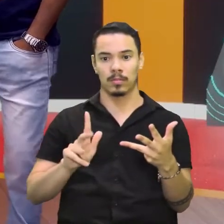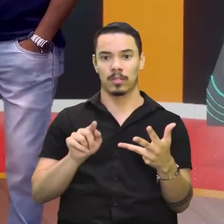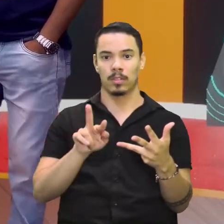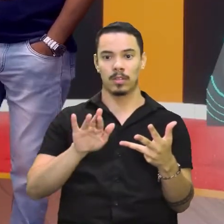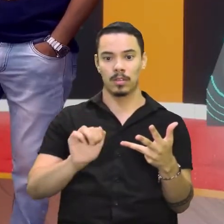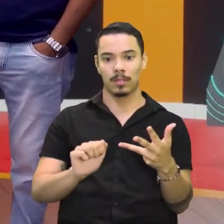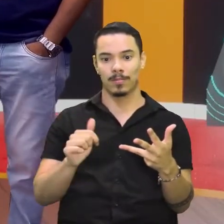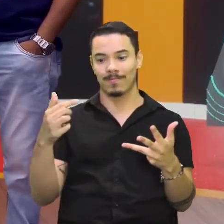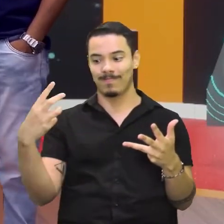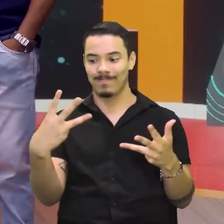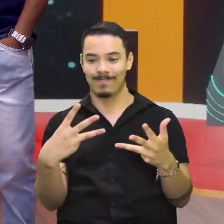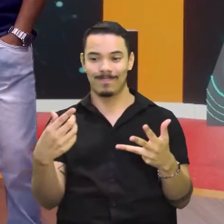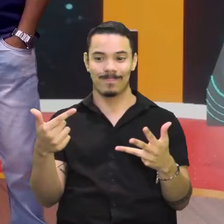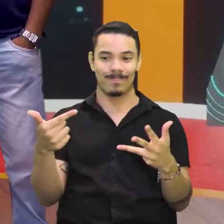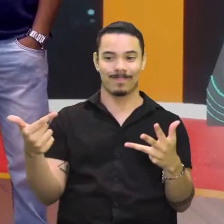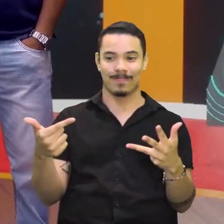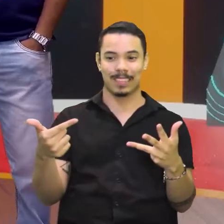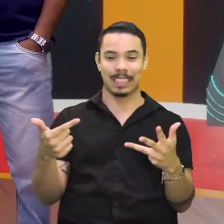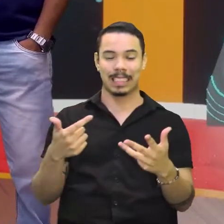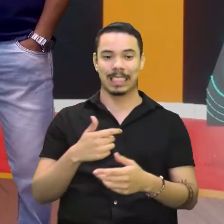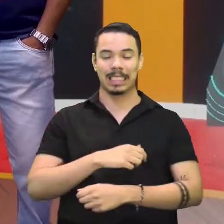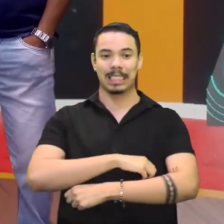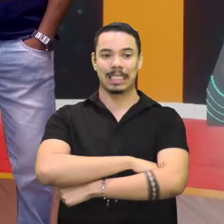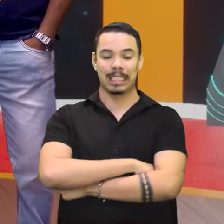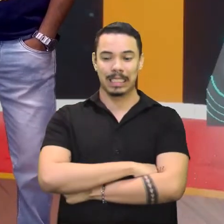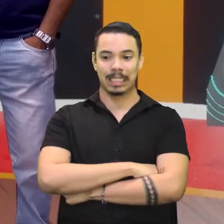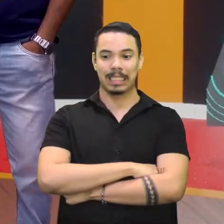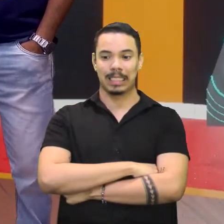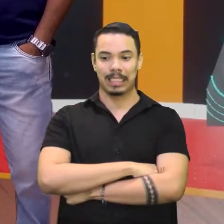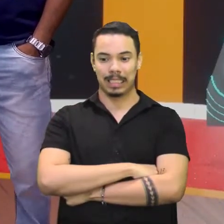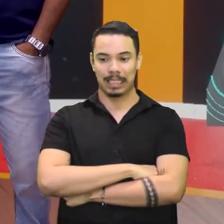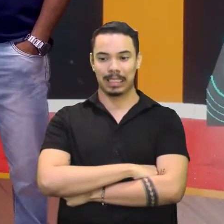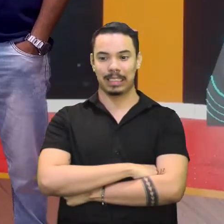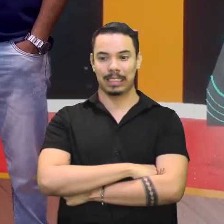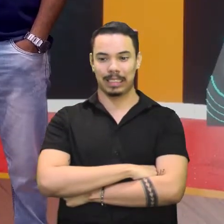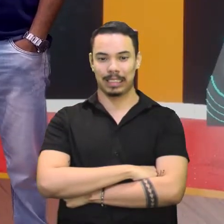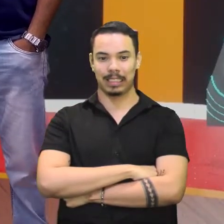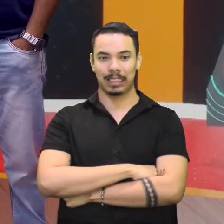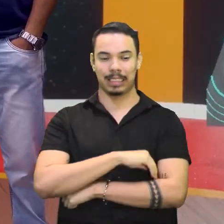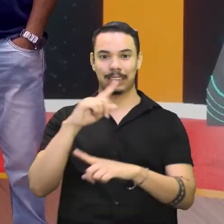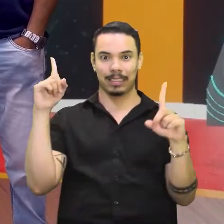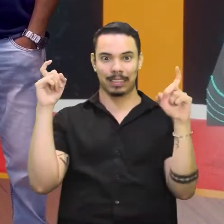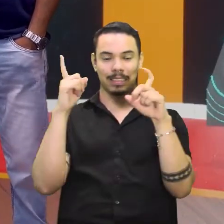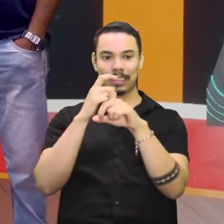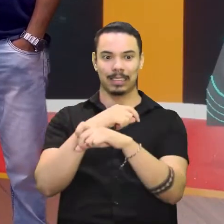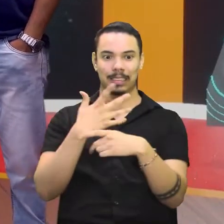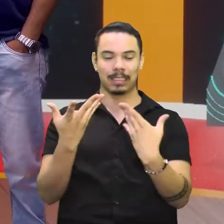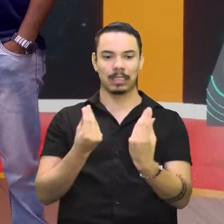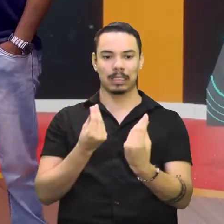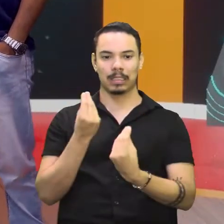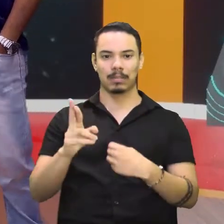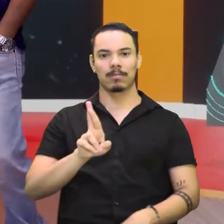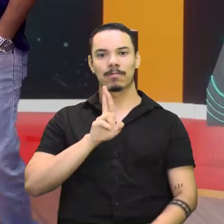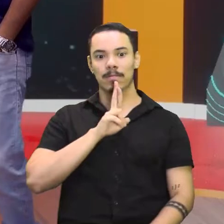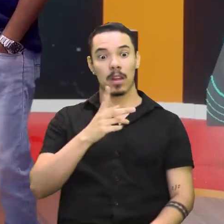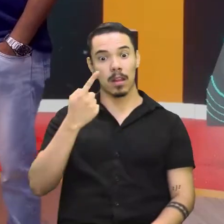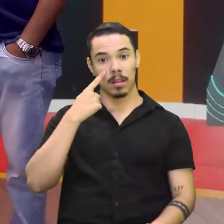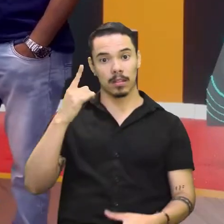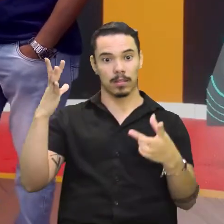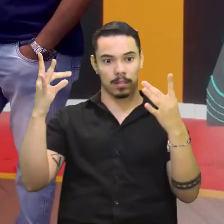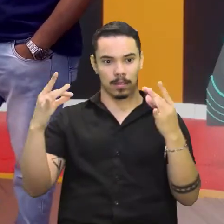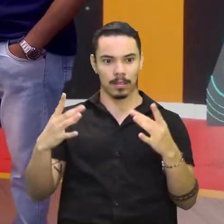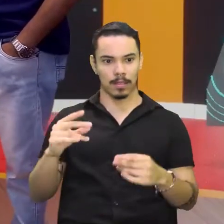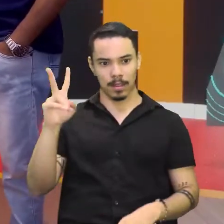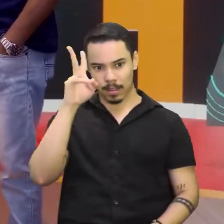E agora, José? Muita calma nessa hora, muita hora nessa calma. Atenção aos detalhes. Não tem aquela lupazinha que